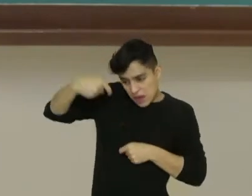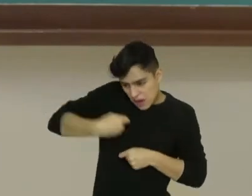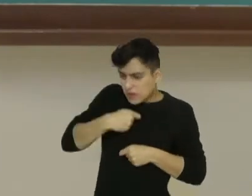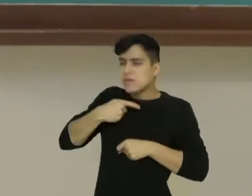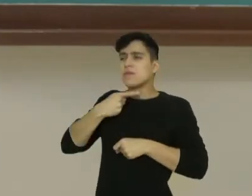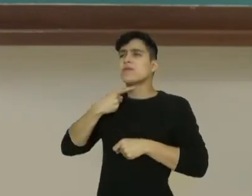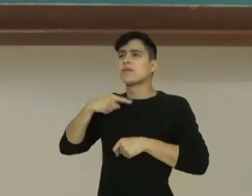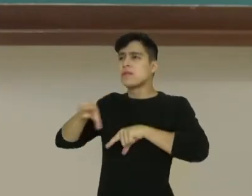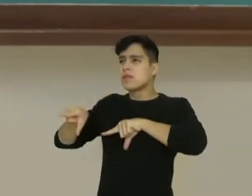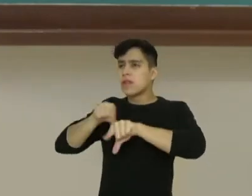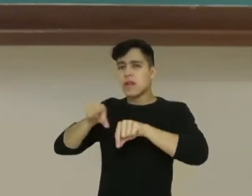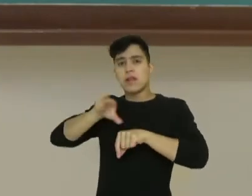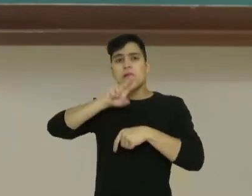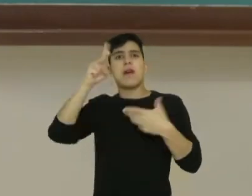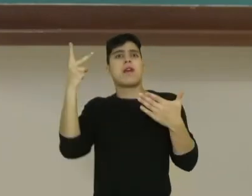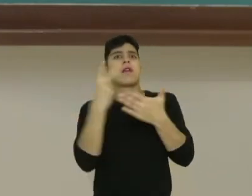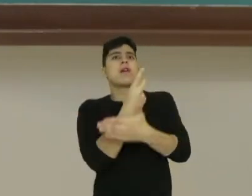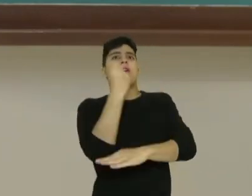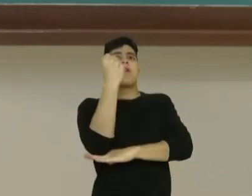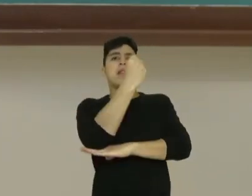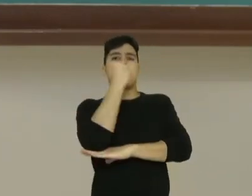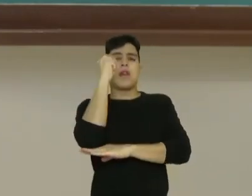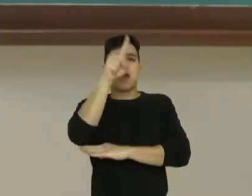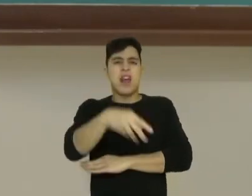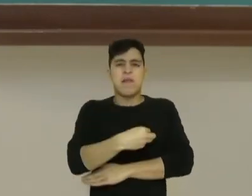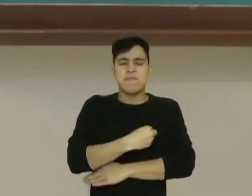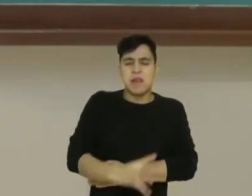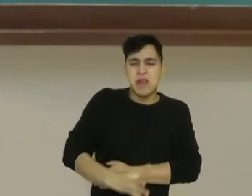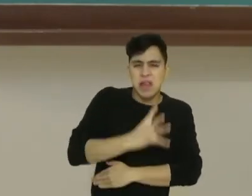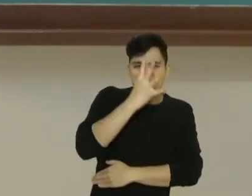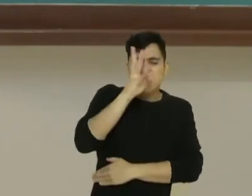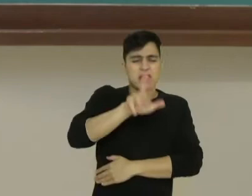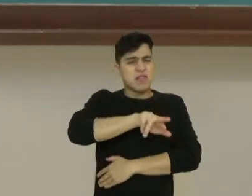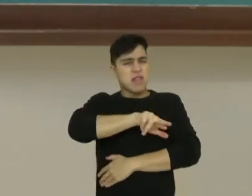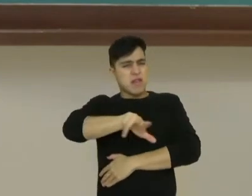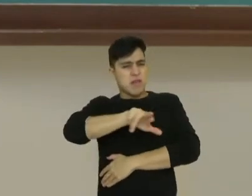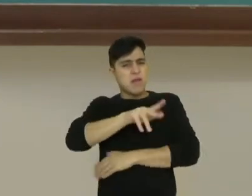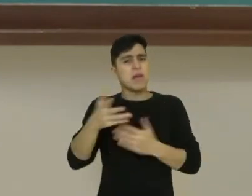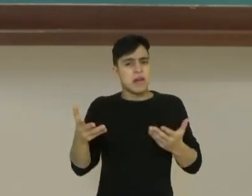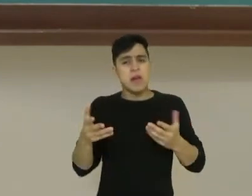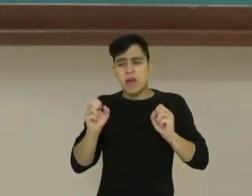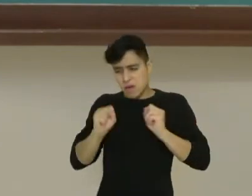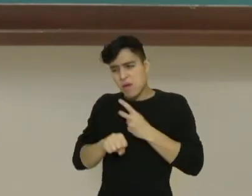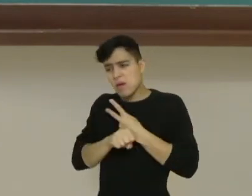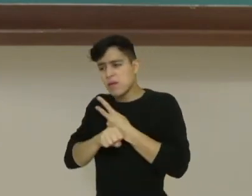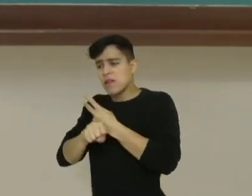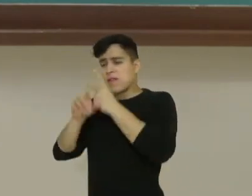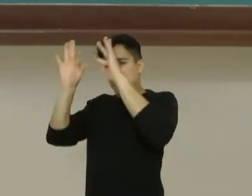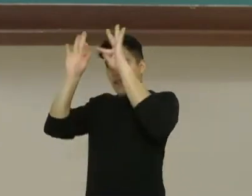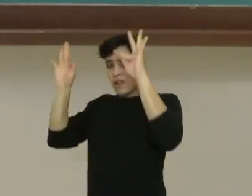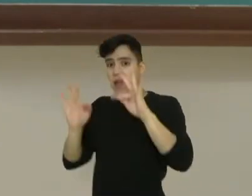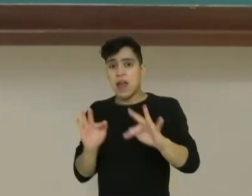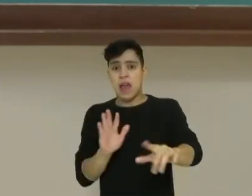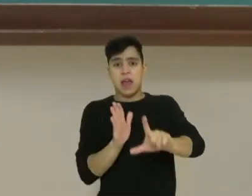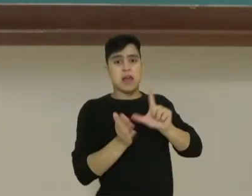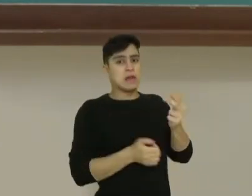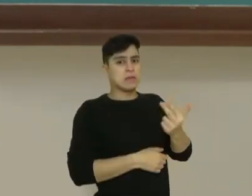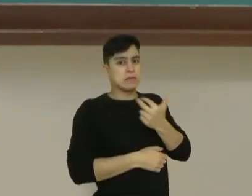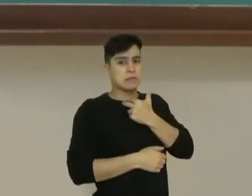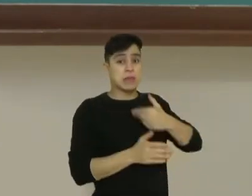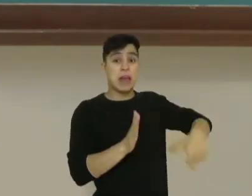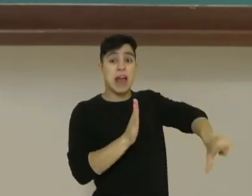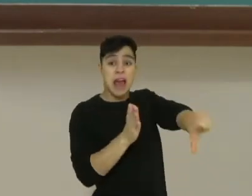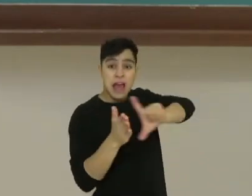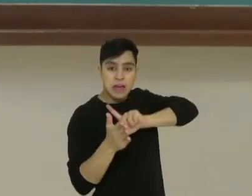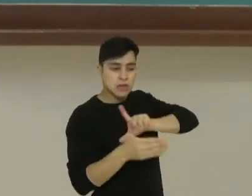um pecado, né? A busca da felicidade que até então não era permitido a esse indivíduo que vivia